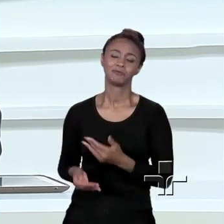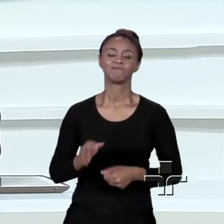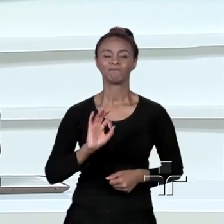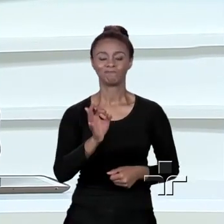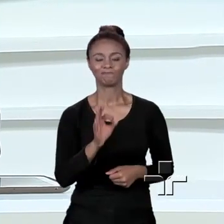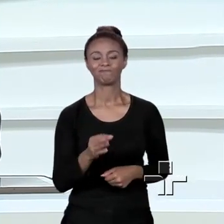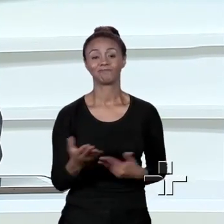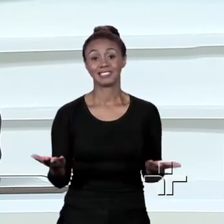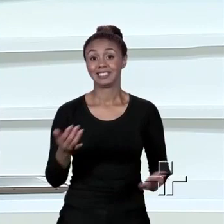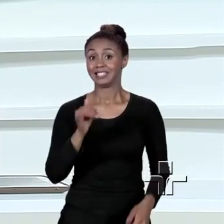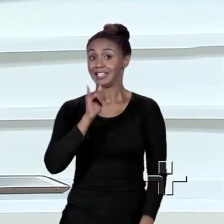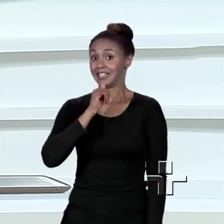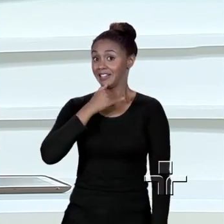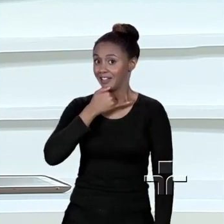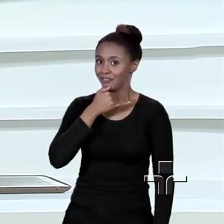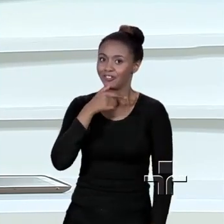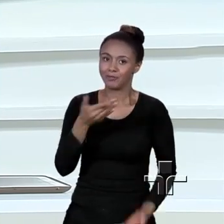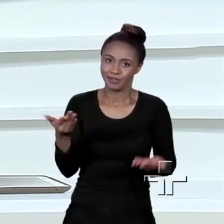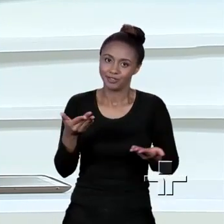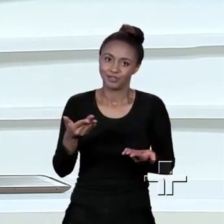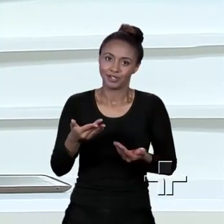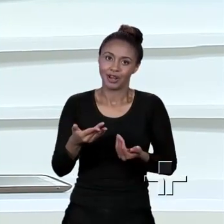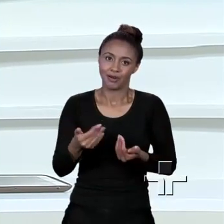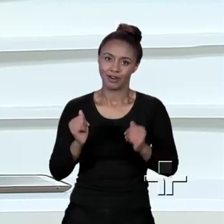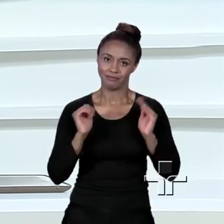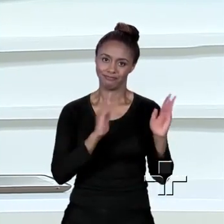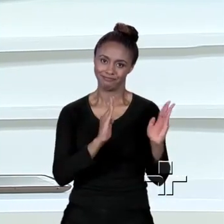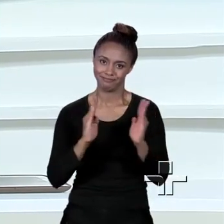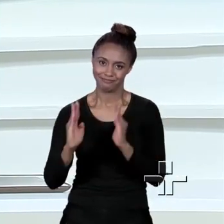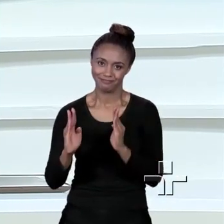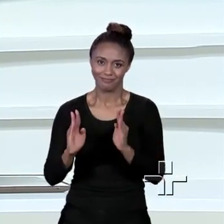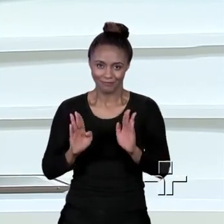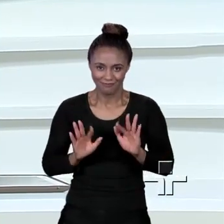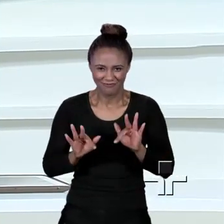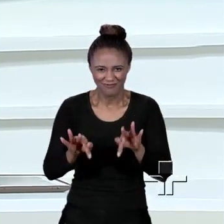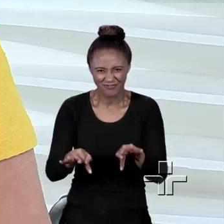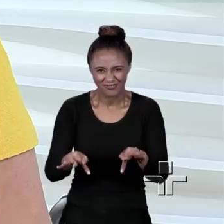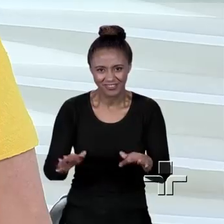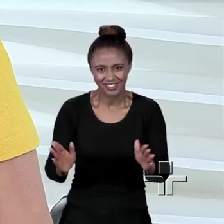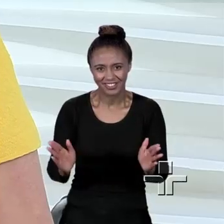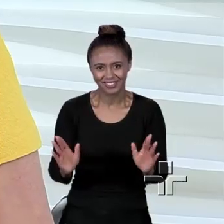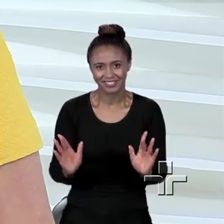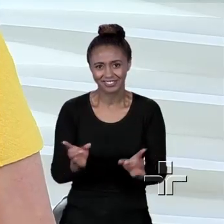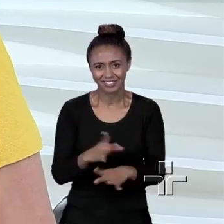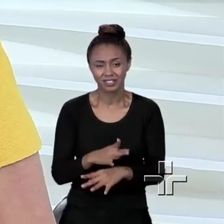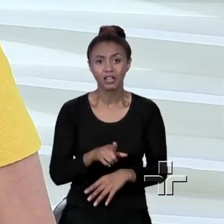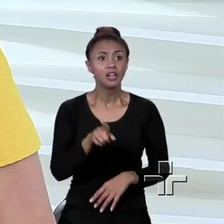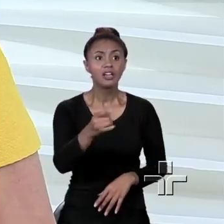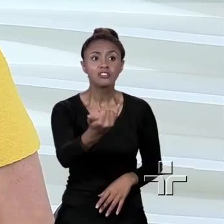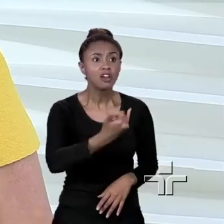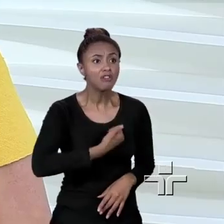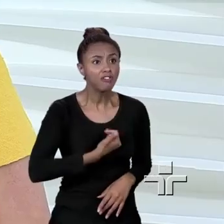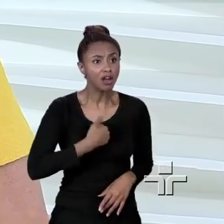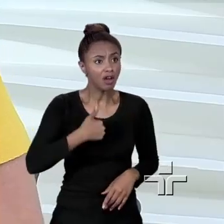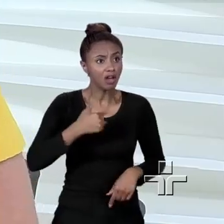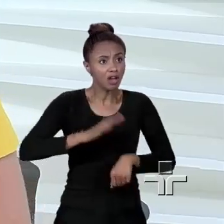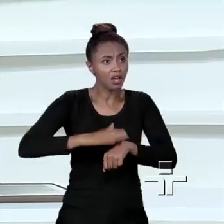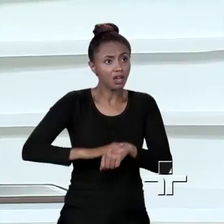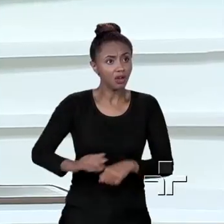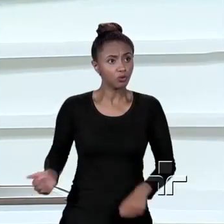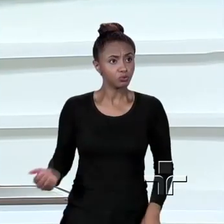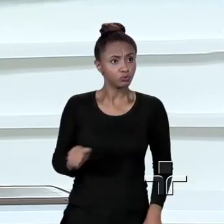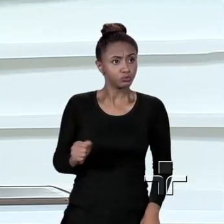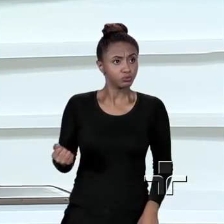que chegar... Estamos chegando ao final. Perguntas rápidas, pudesse... Você não vai nem contar que eu piloto a cadeira por causa do... Não, você